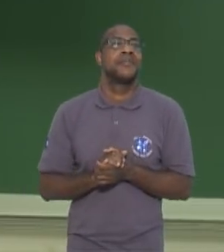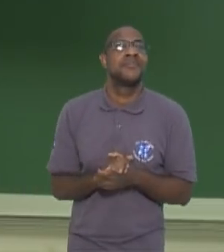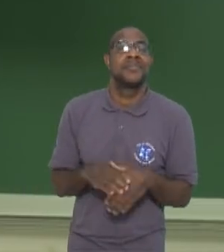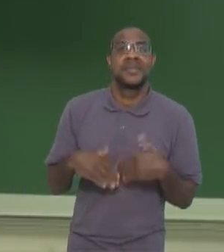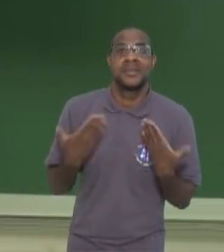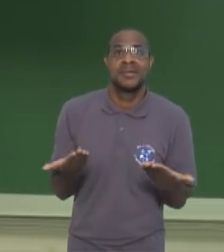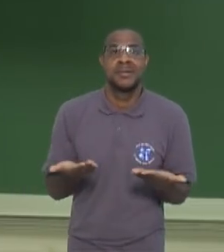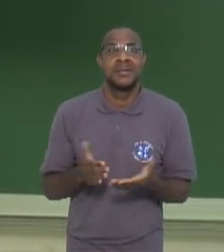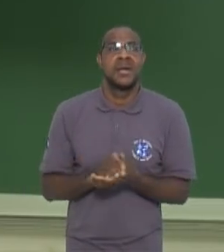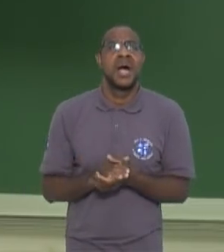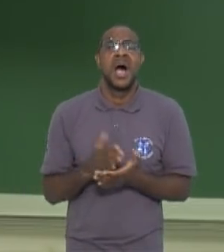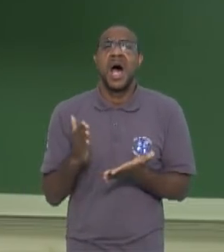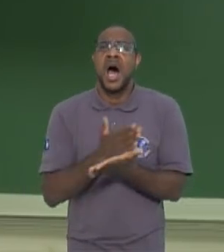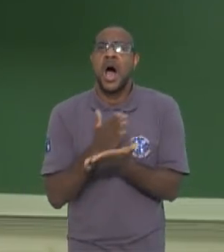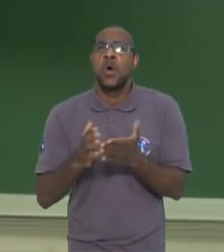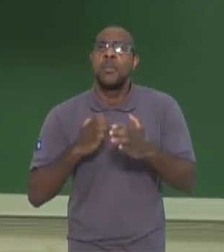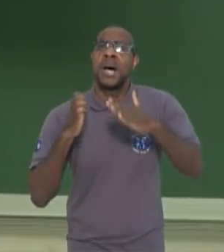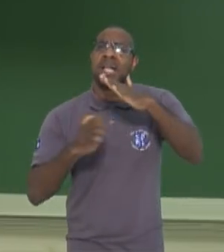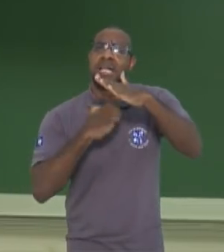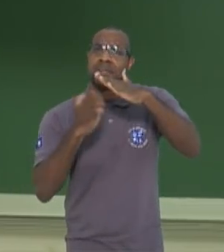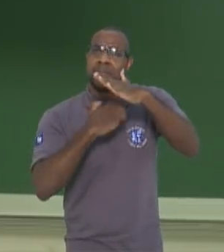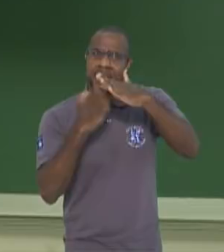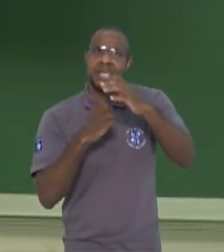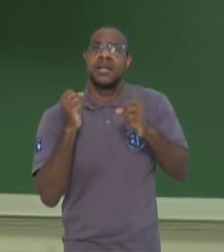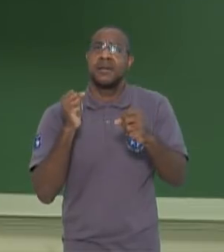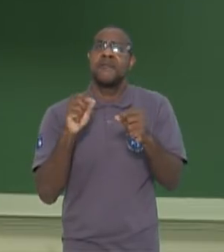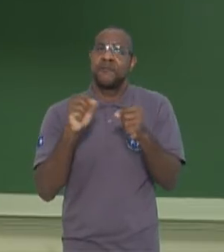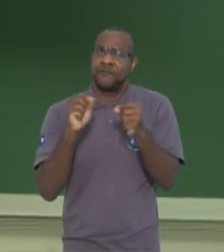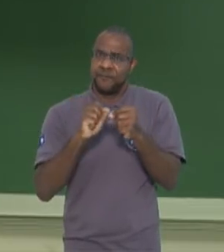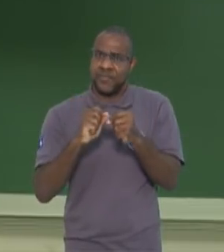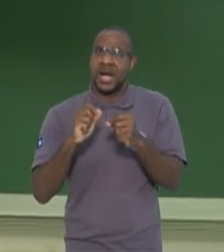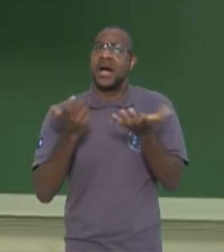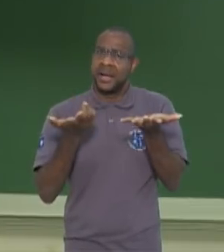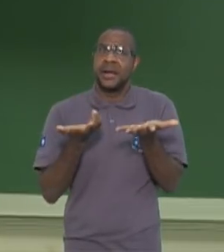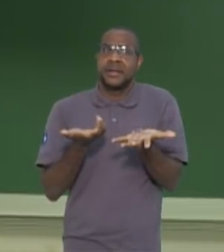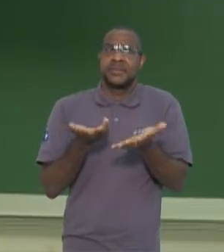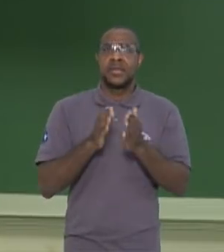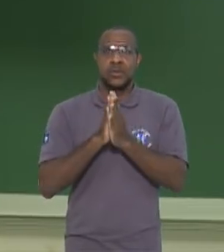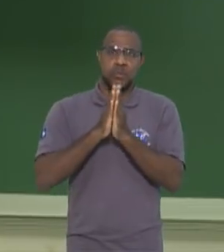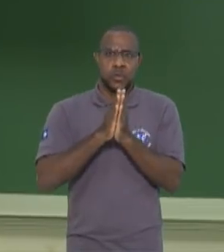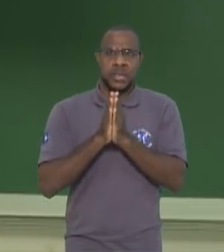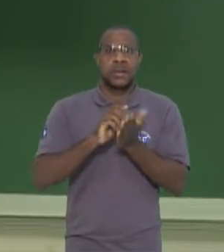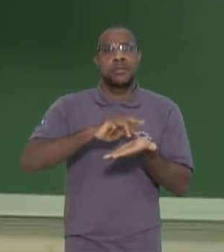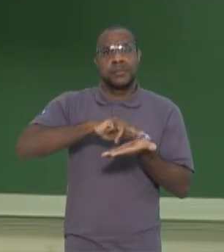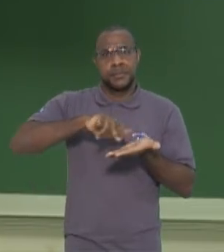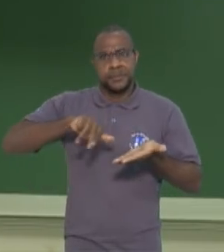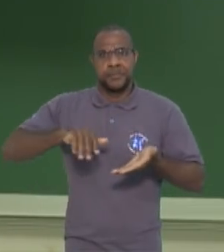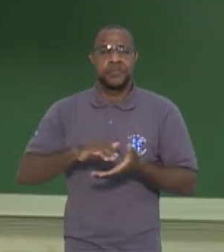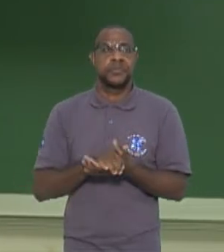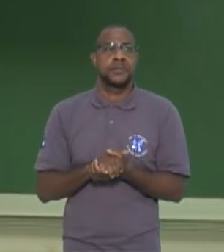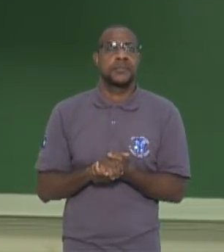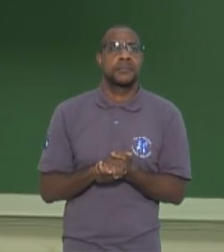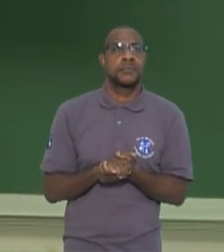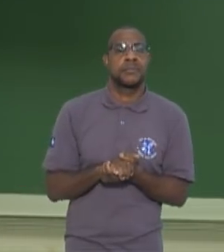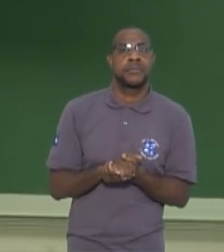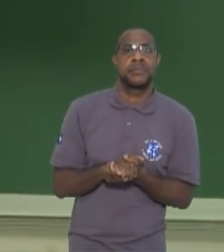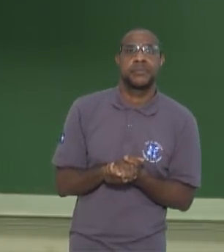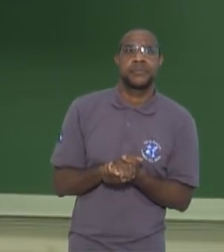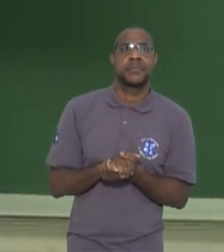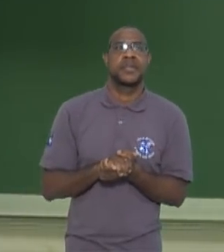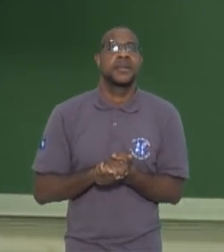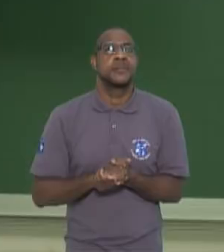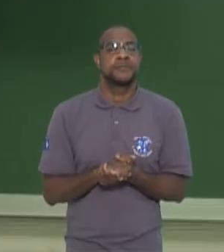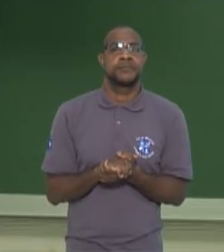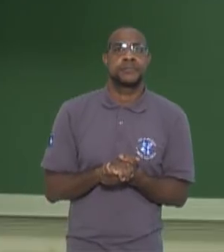algumas empresas lançam apenas alguns e esses são adquiridos muito rapidamente para colecionadores. Enfim, tem uma série de